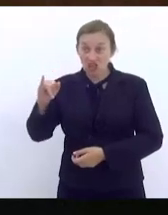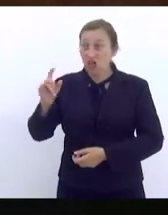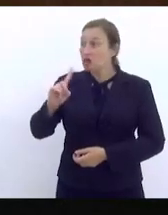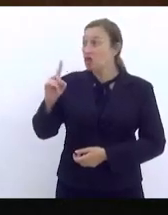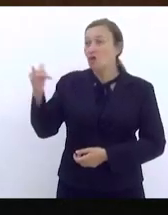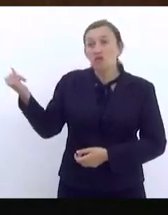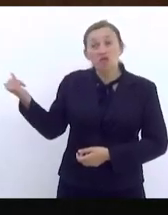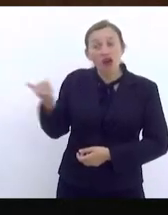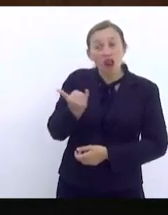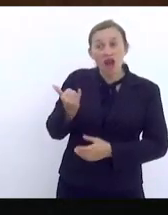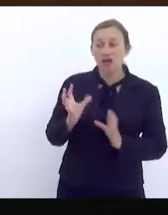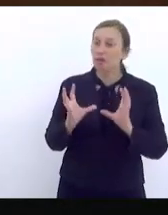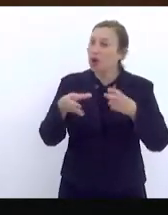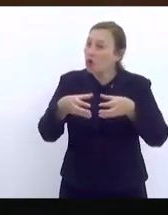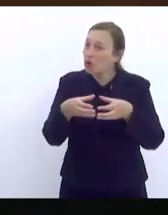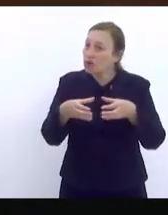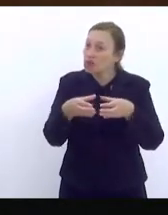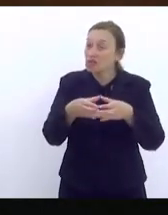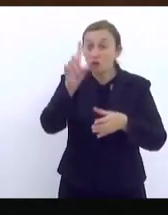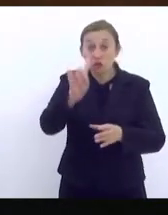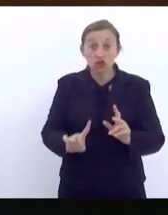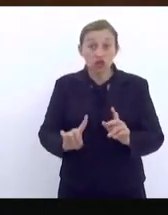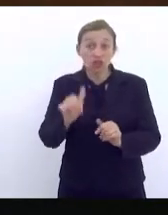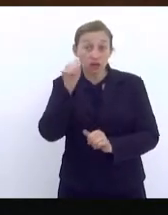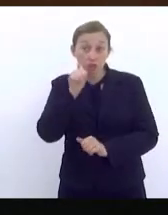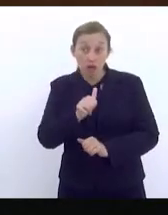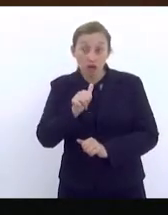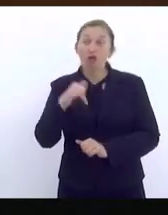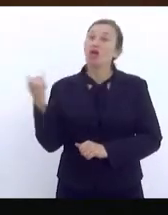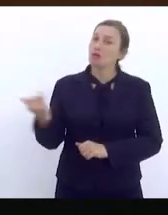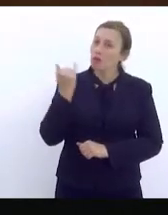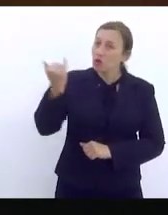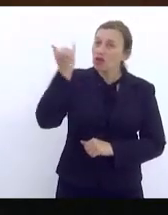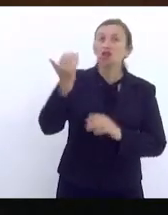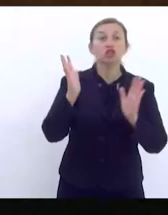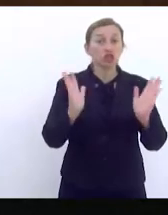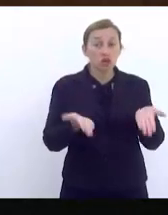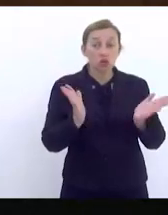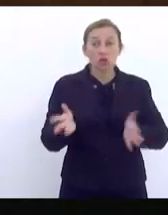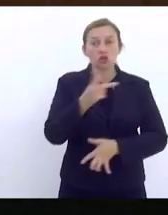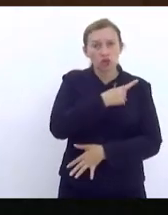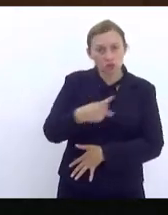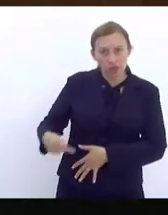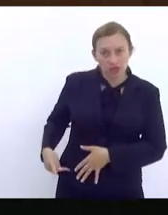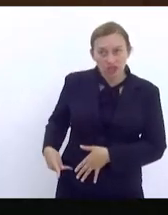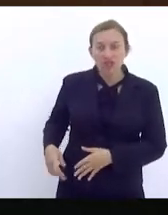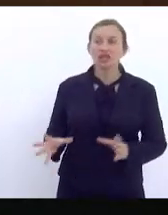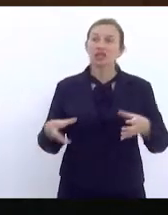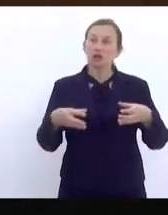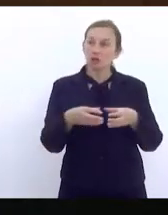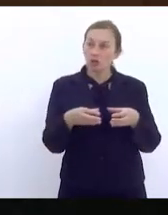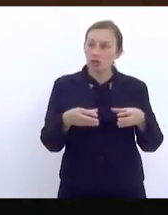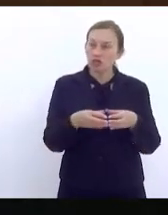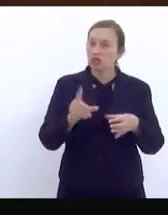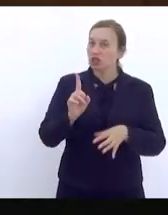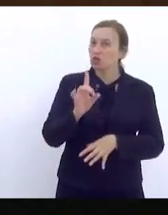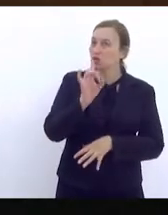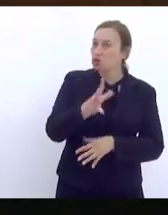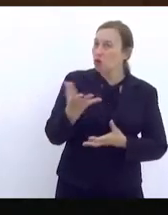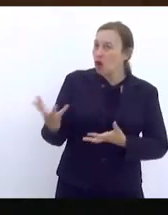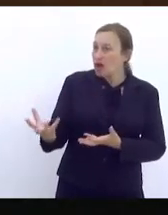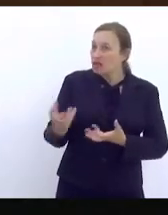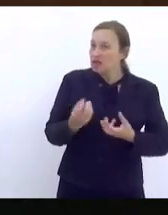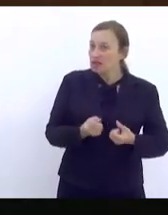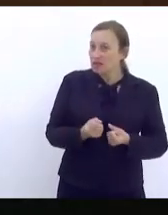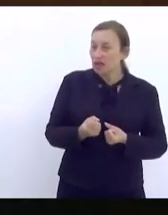conhecimento da comissão dos direitos da mulher e aí é importante hoje como presidenta desta comissão não só acolher